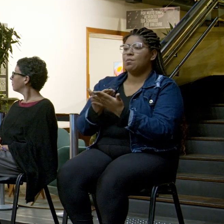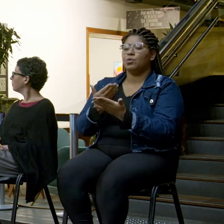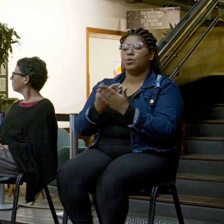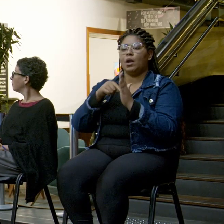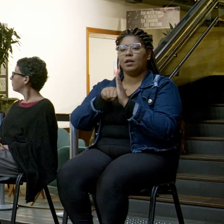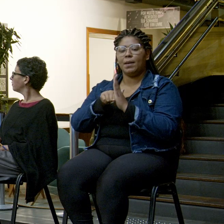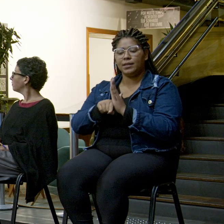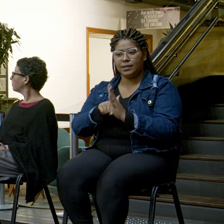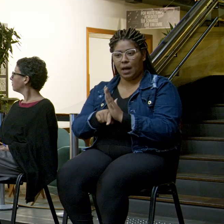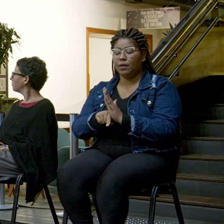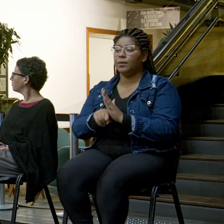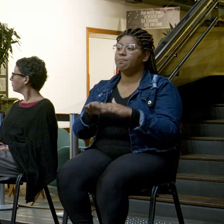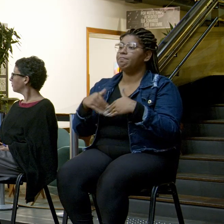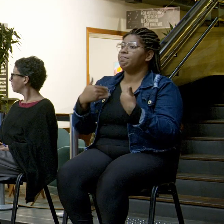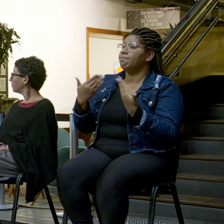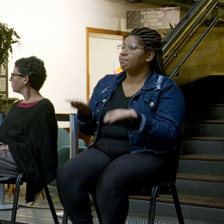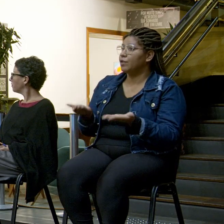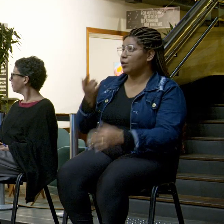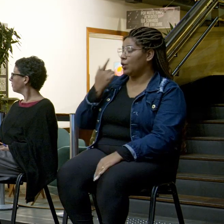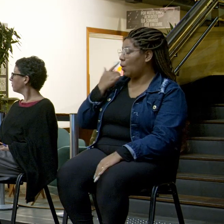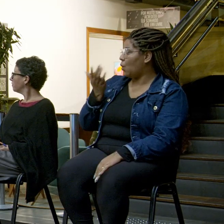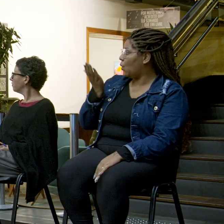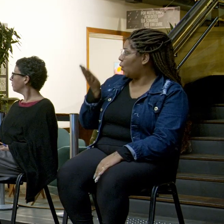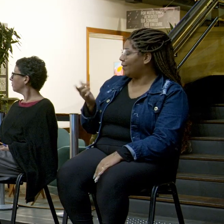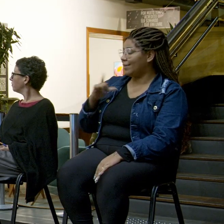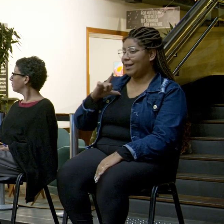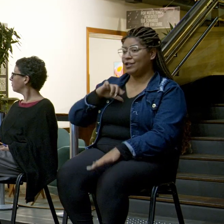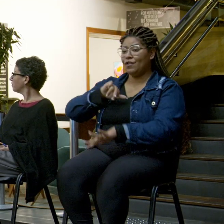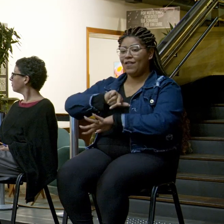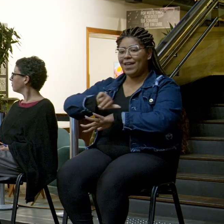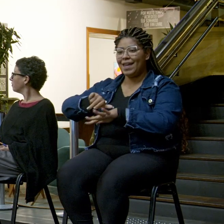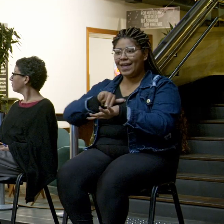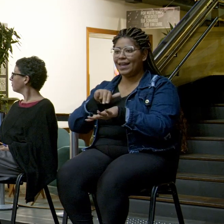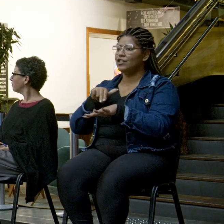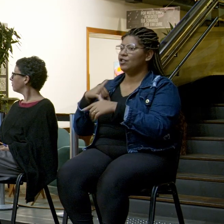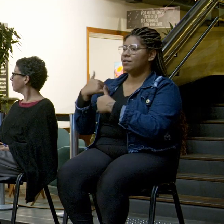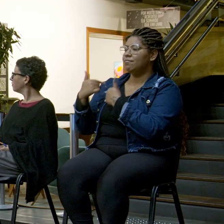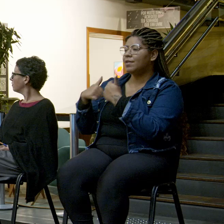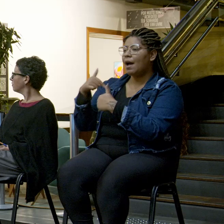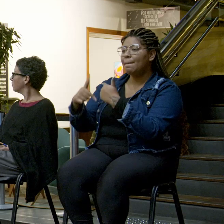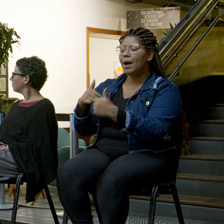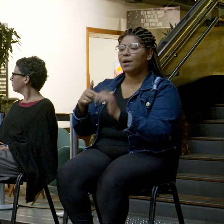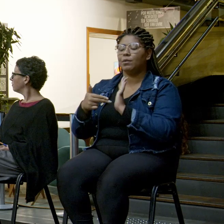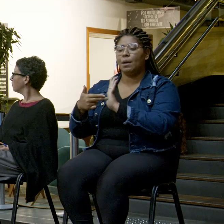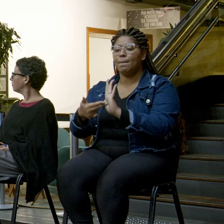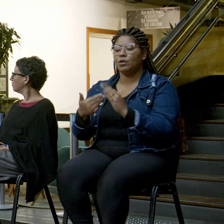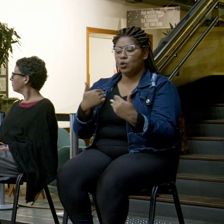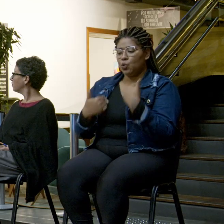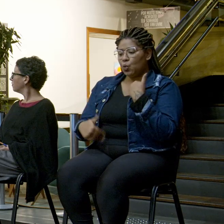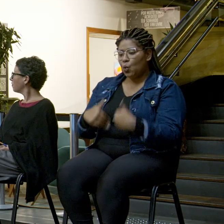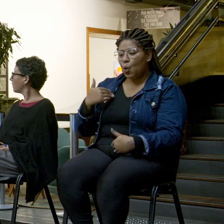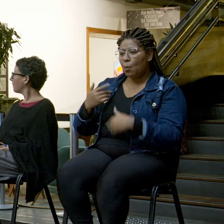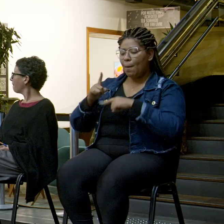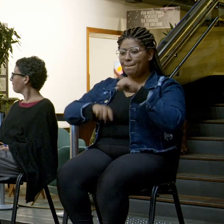né? Assim, então, aqui tem uma série de trabalhos que vão lidar com essas questões do corpo do